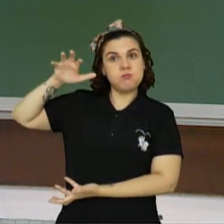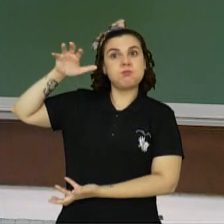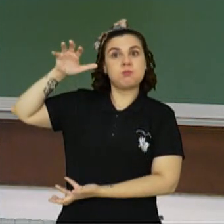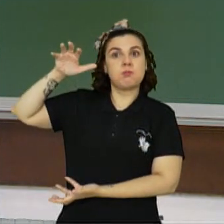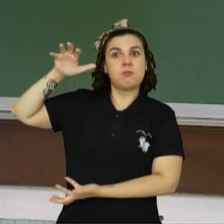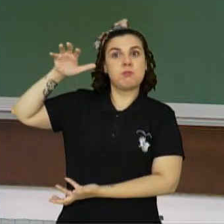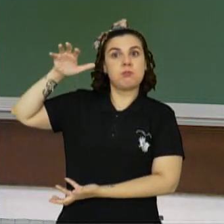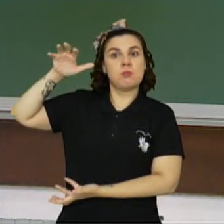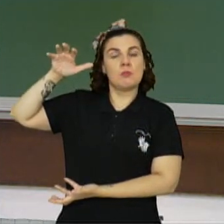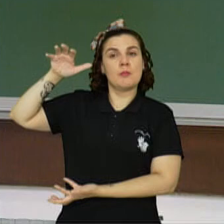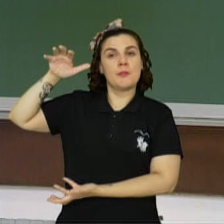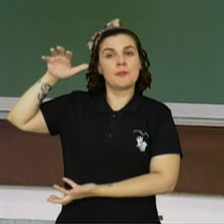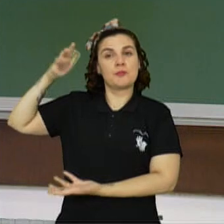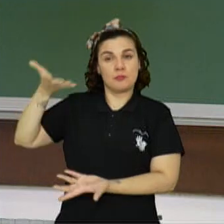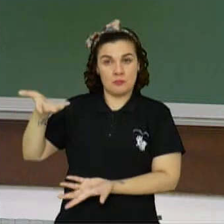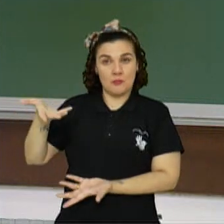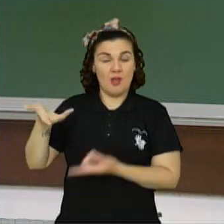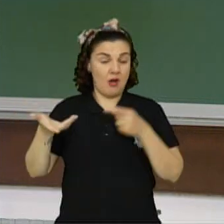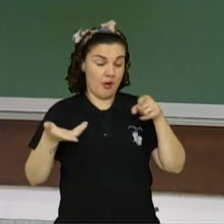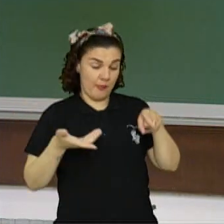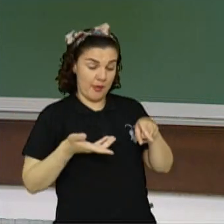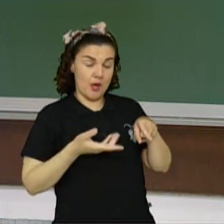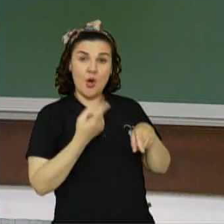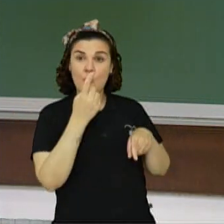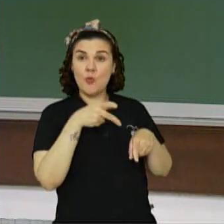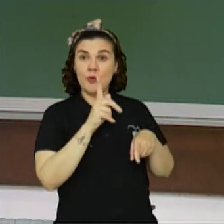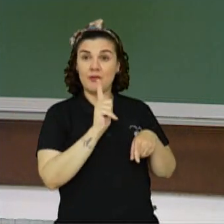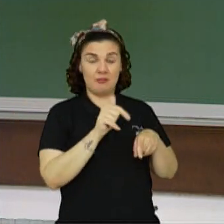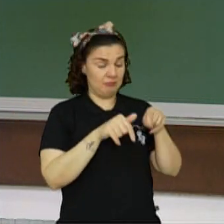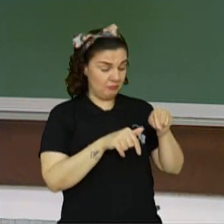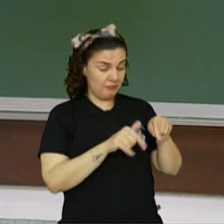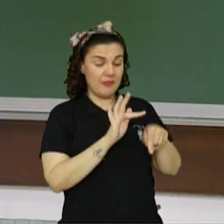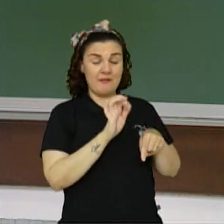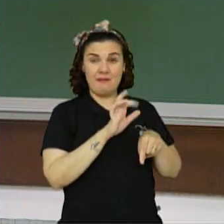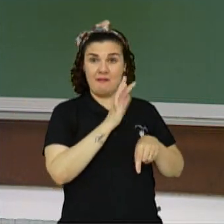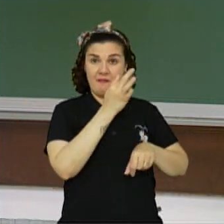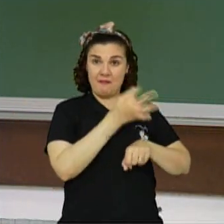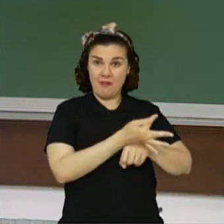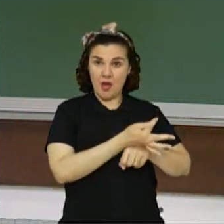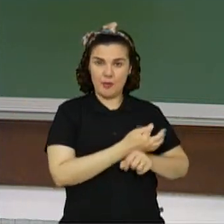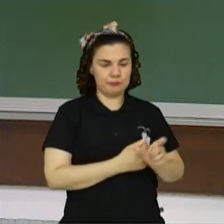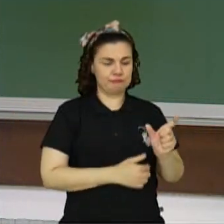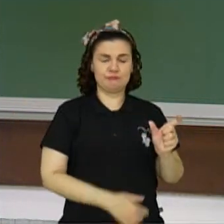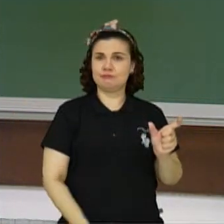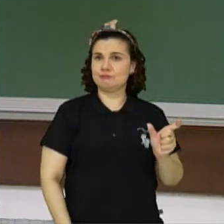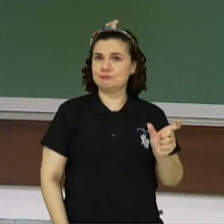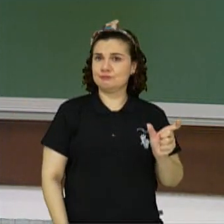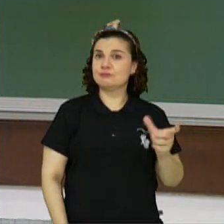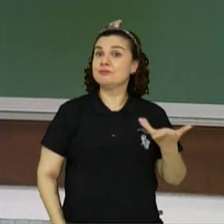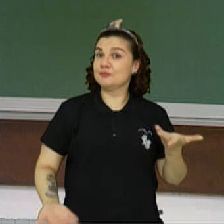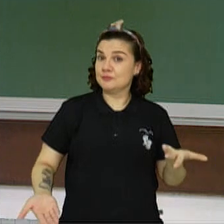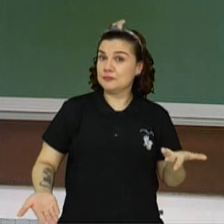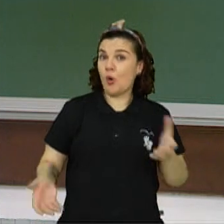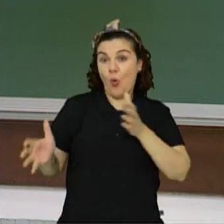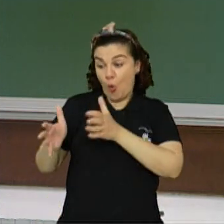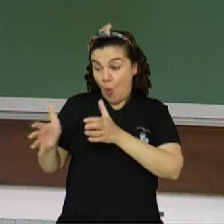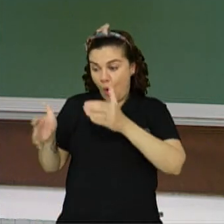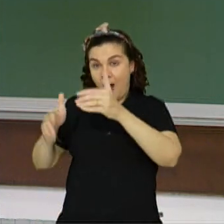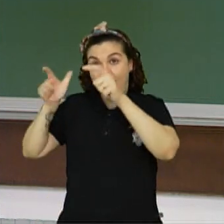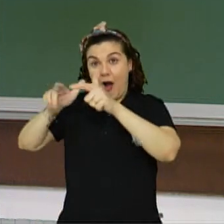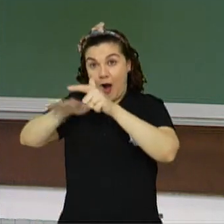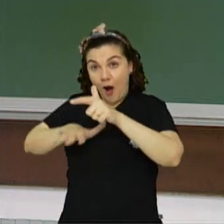de algodão? No caso, 1 quilo de ferro eu posso ter numa barra pequena. Então, o volume que uma e a outra ocupa é que